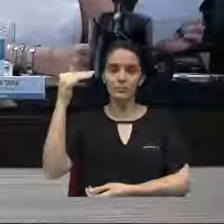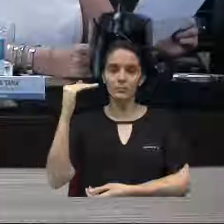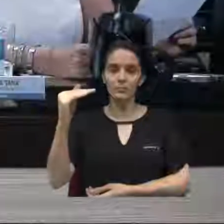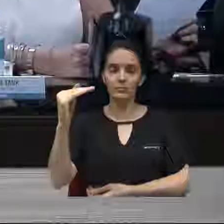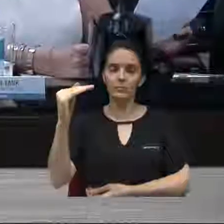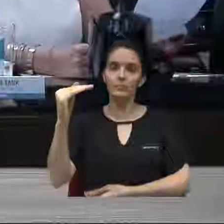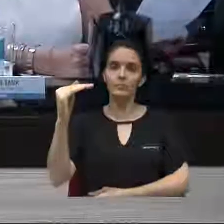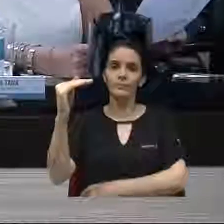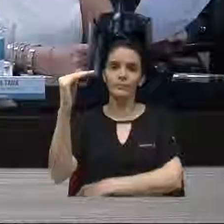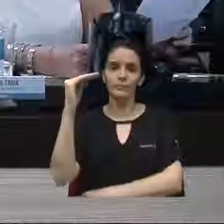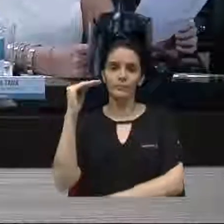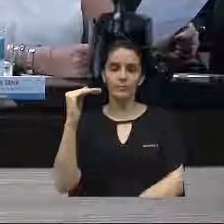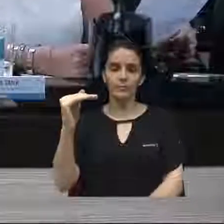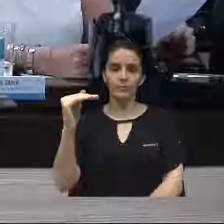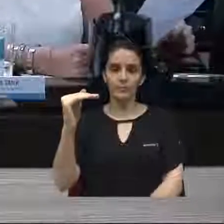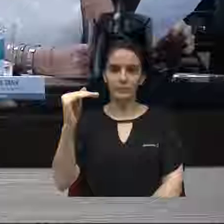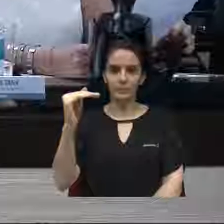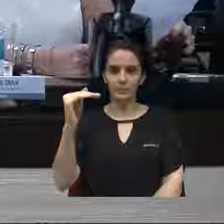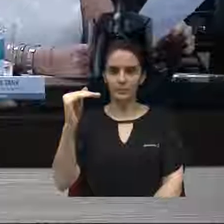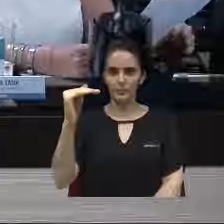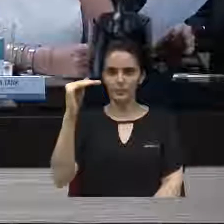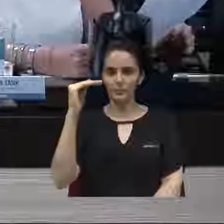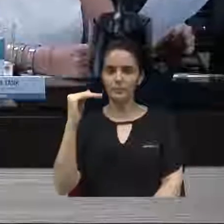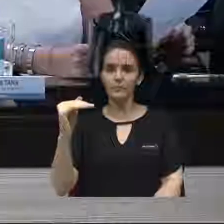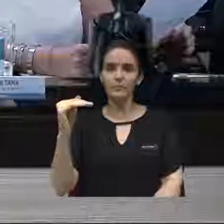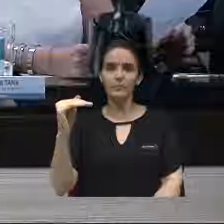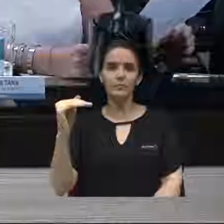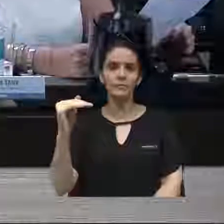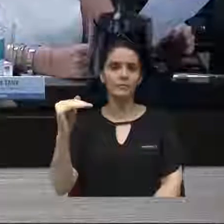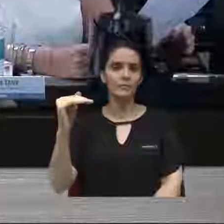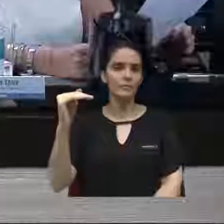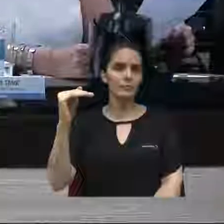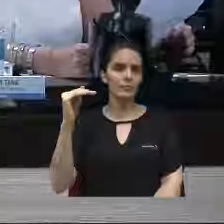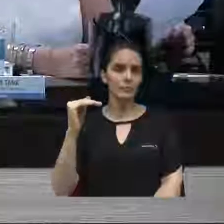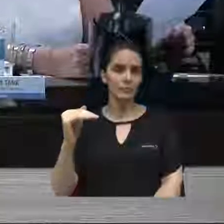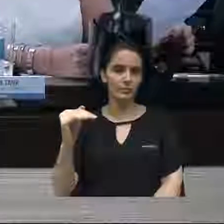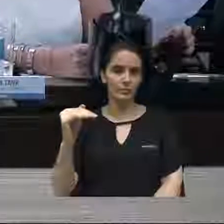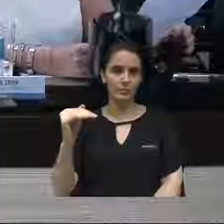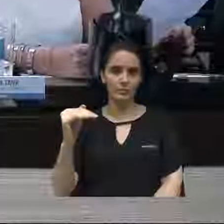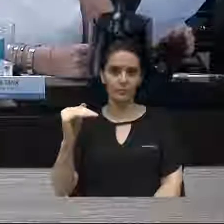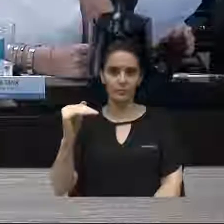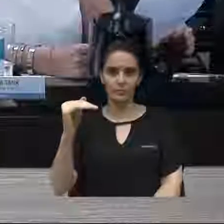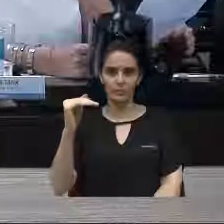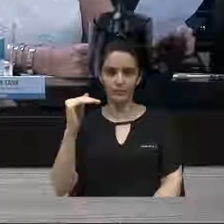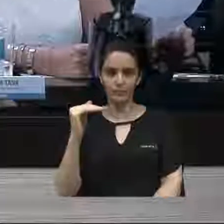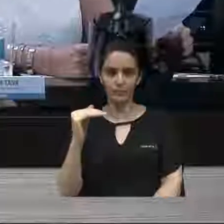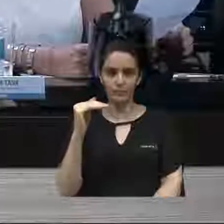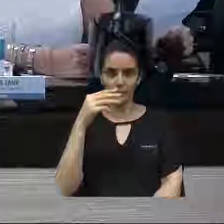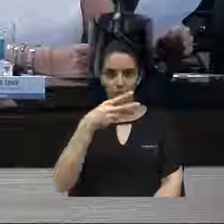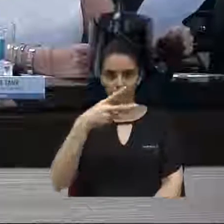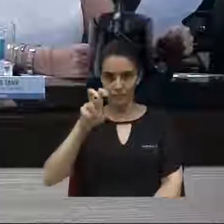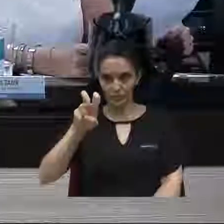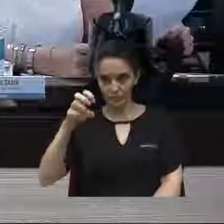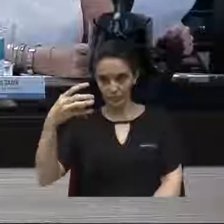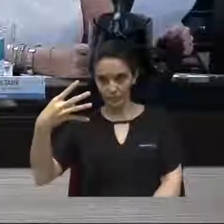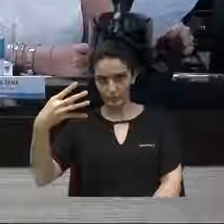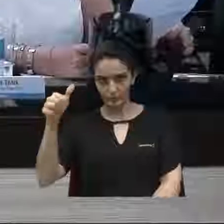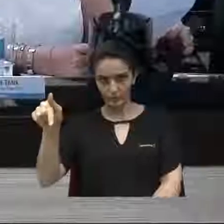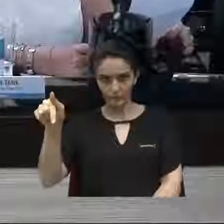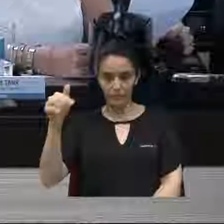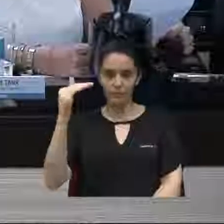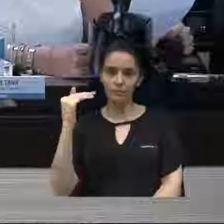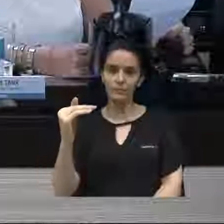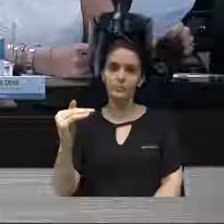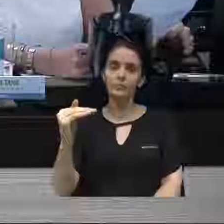3542, 3543, 3544, 3545, 3547,